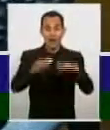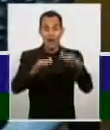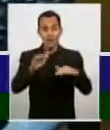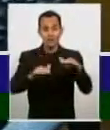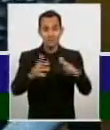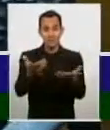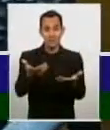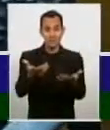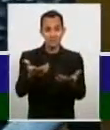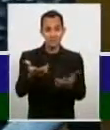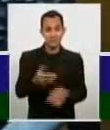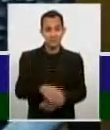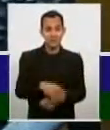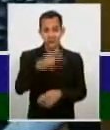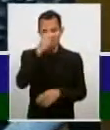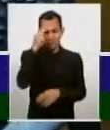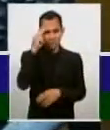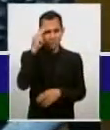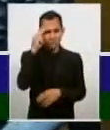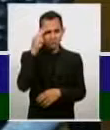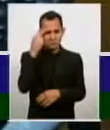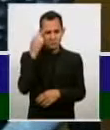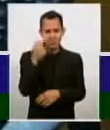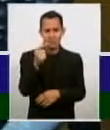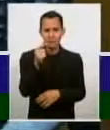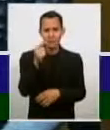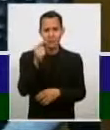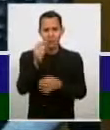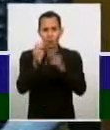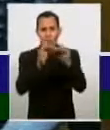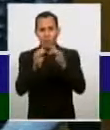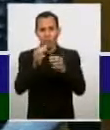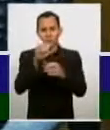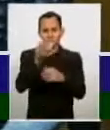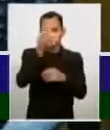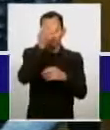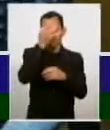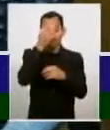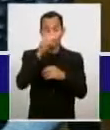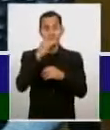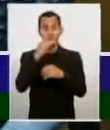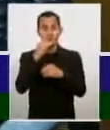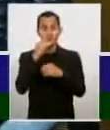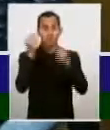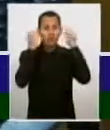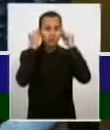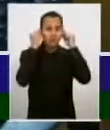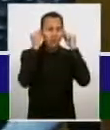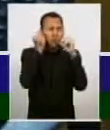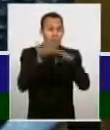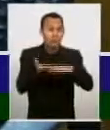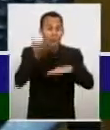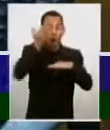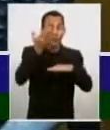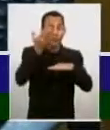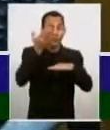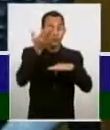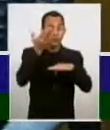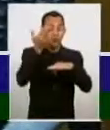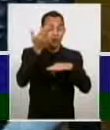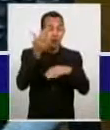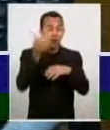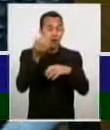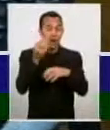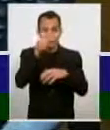vezes, a pessoa é tão desequilibrada que até com fone de ouvido ela põe tão alto